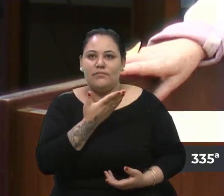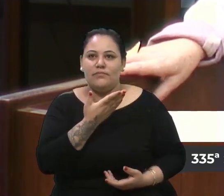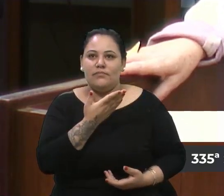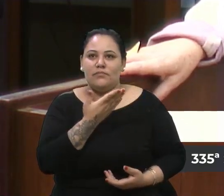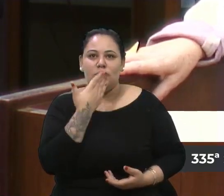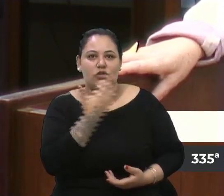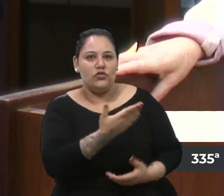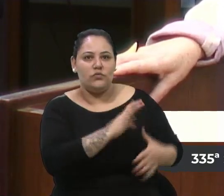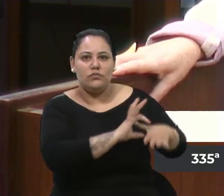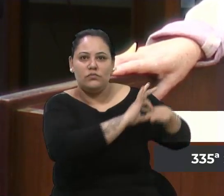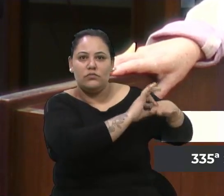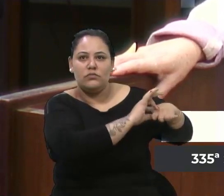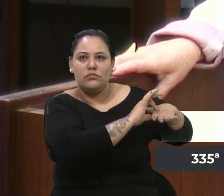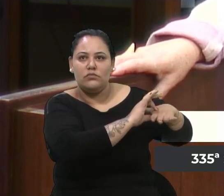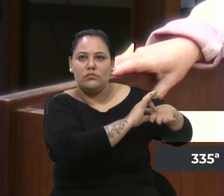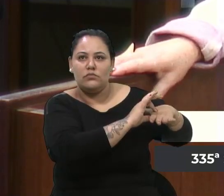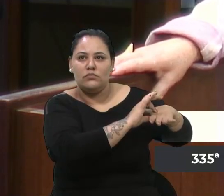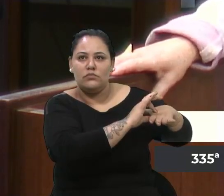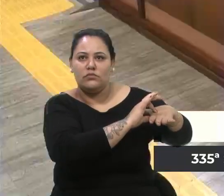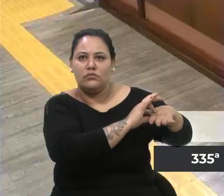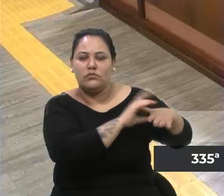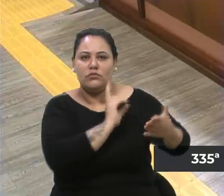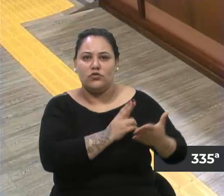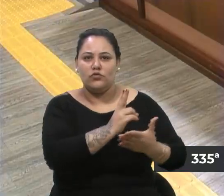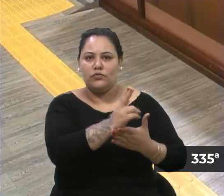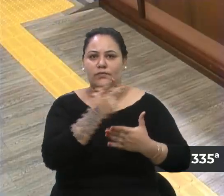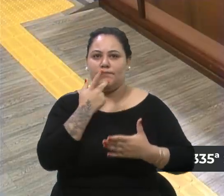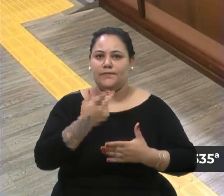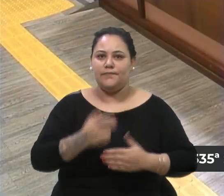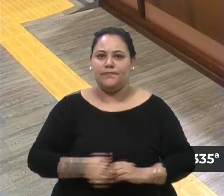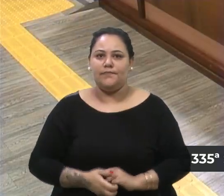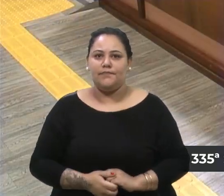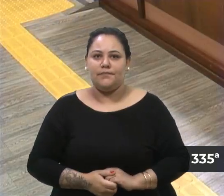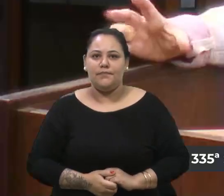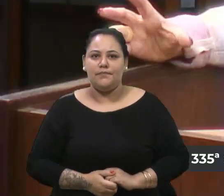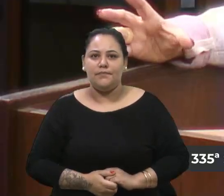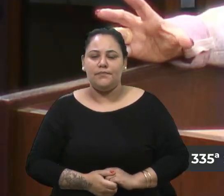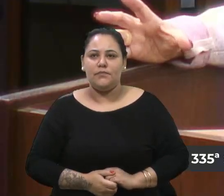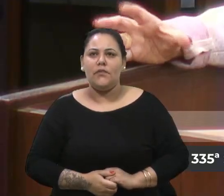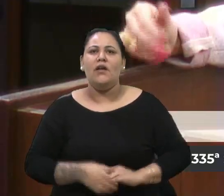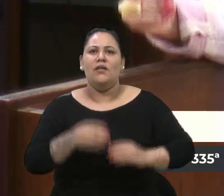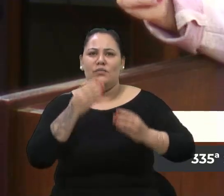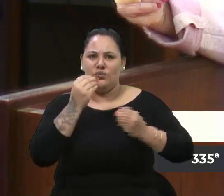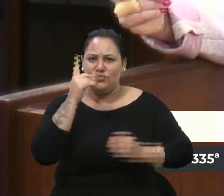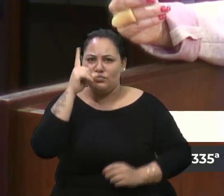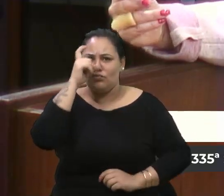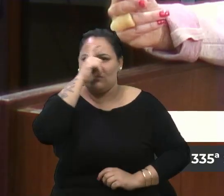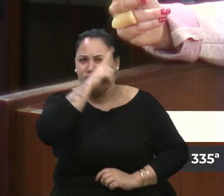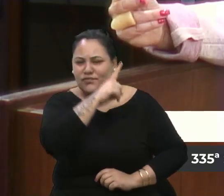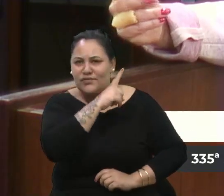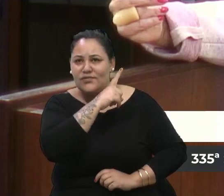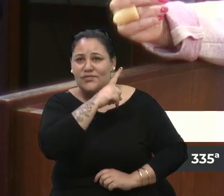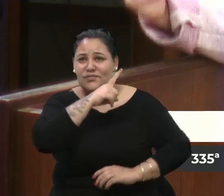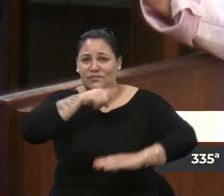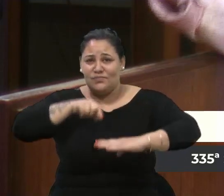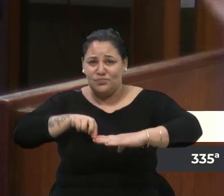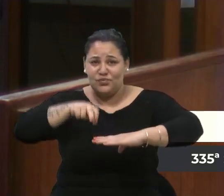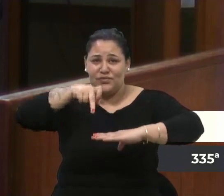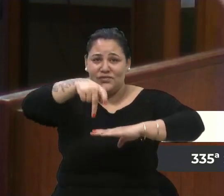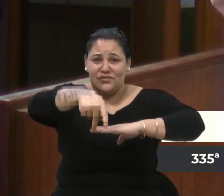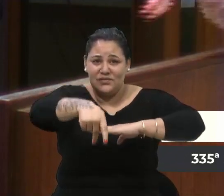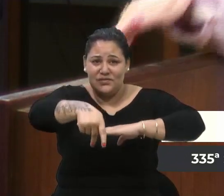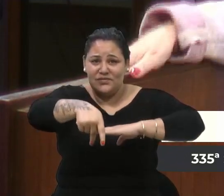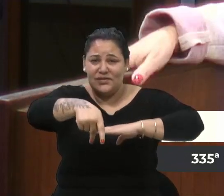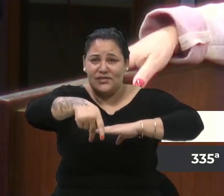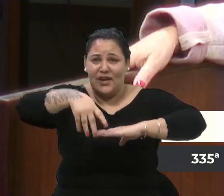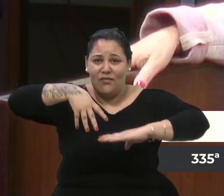de líder no momento oportuno, por favor. Segue a declaração de líder Rose Frigeri. É muito difícil atravessar aquela